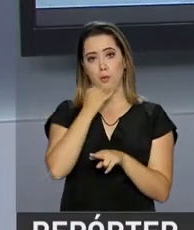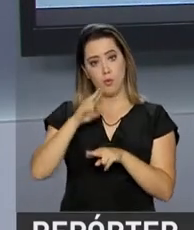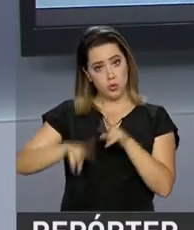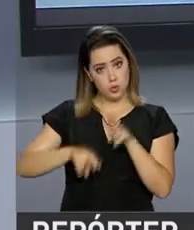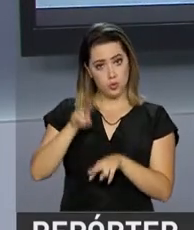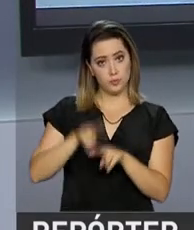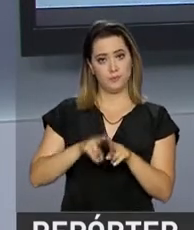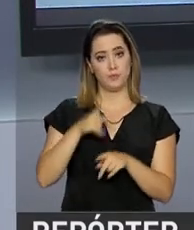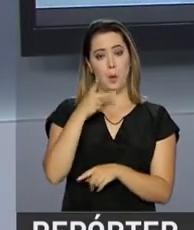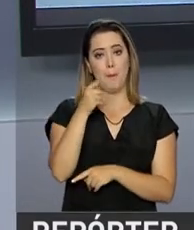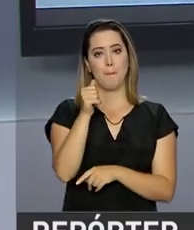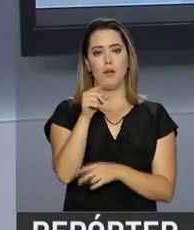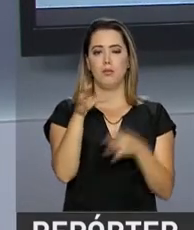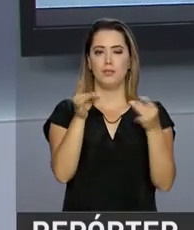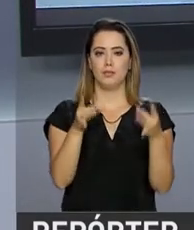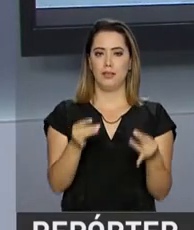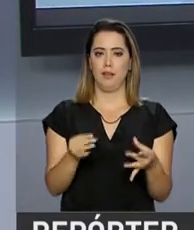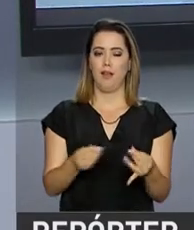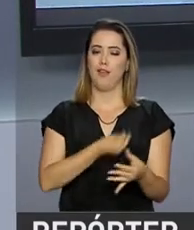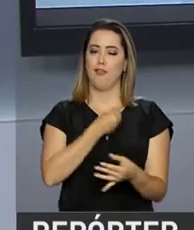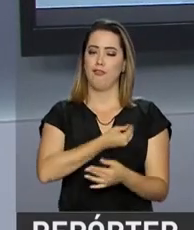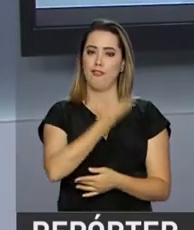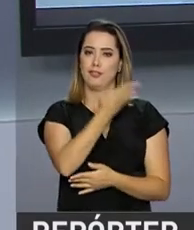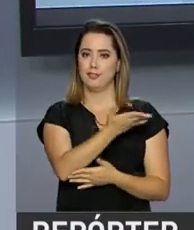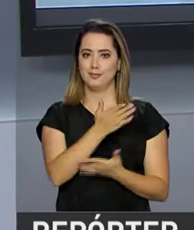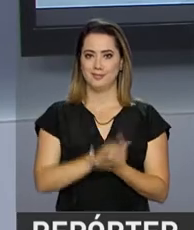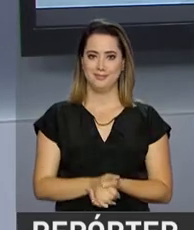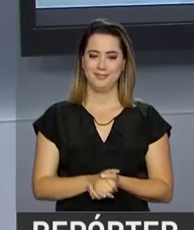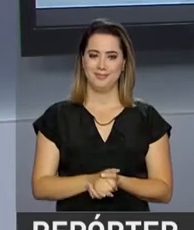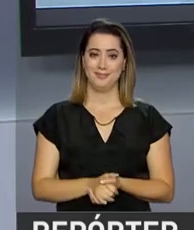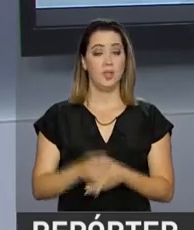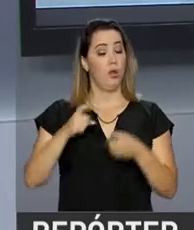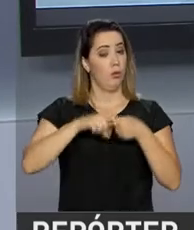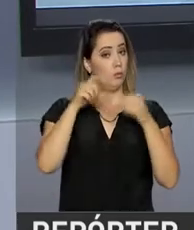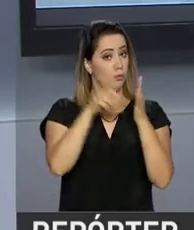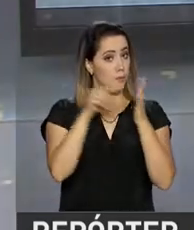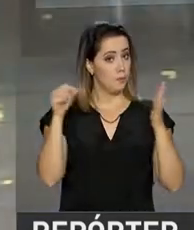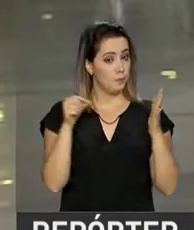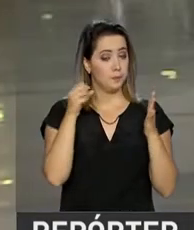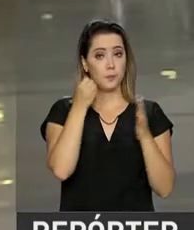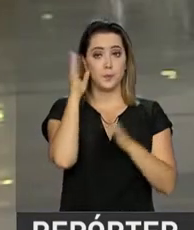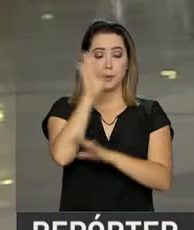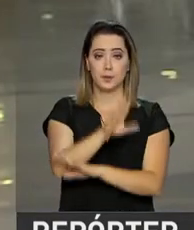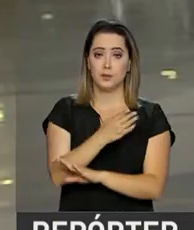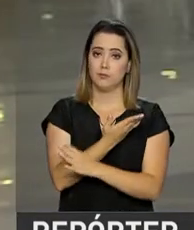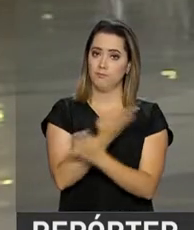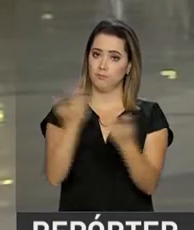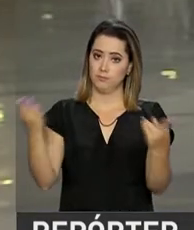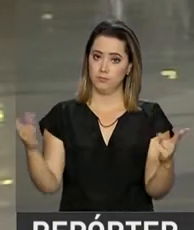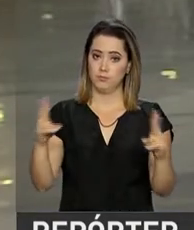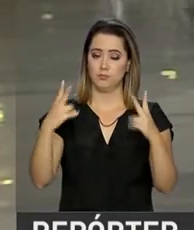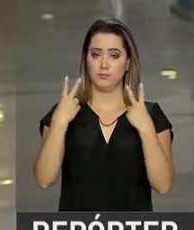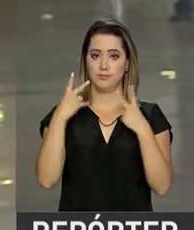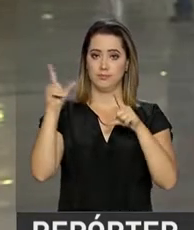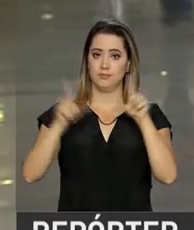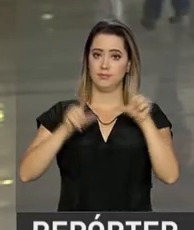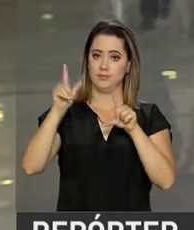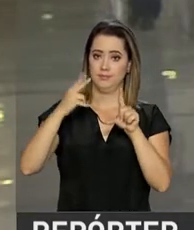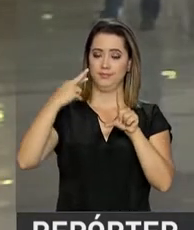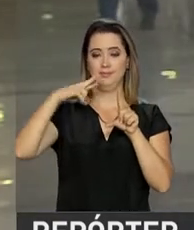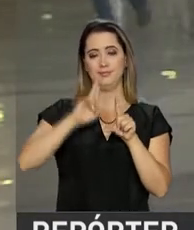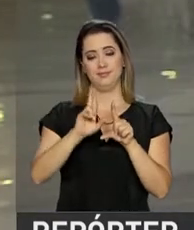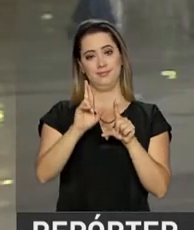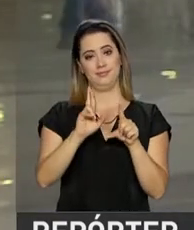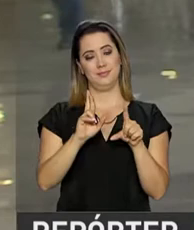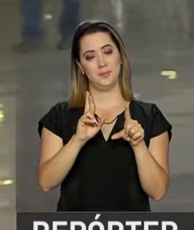paulo la sálvia olá paulo boa tarde mais uma vez votamos aqui do palácio do planalto boa tarde roberto do à tarde a todos que nos assistem na